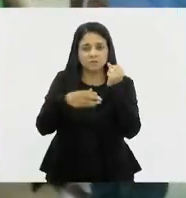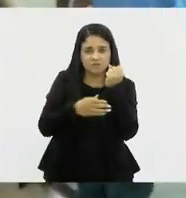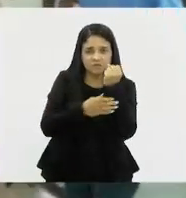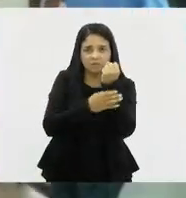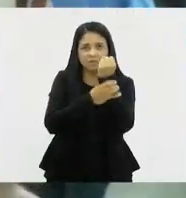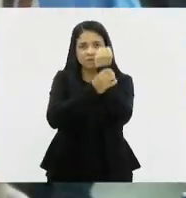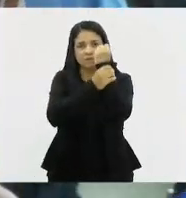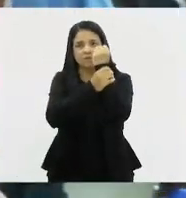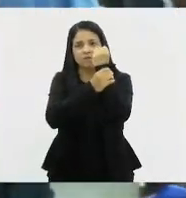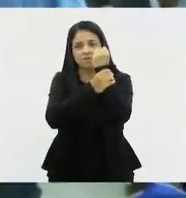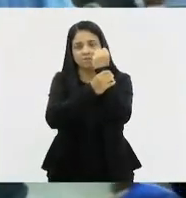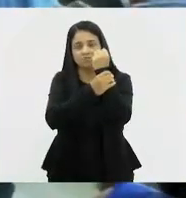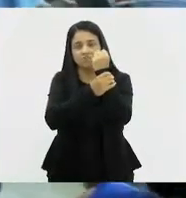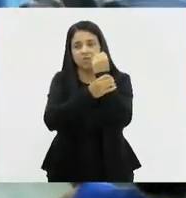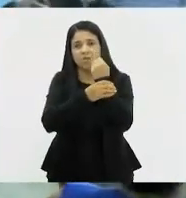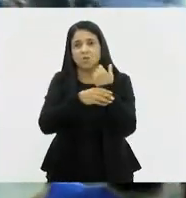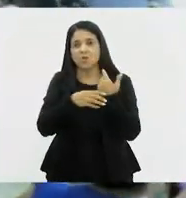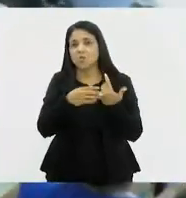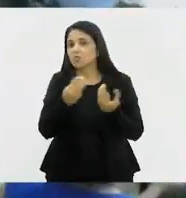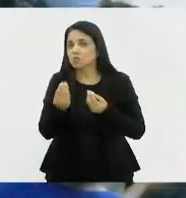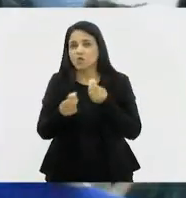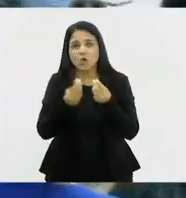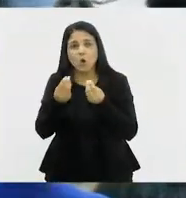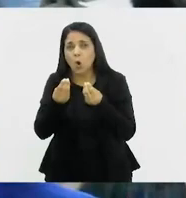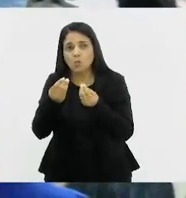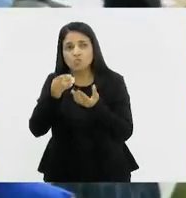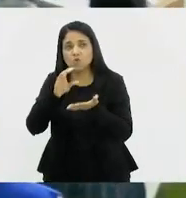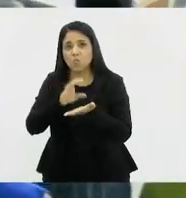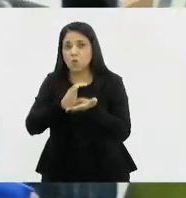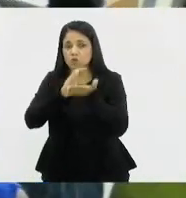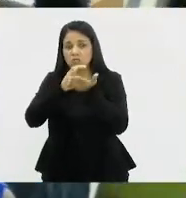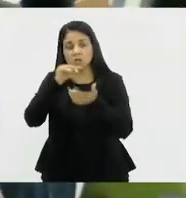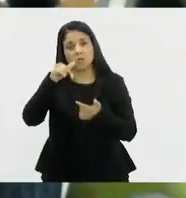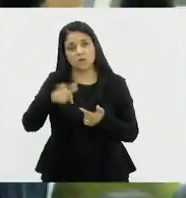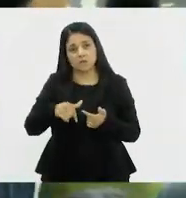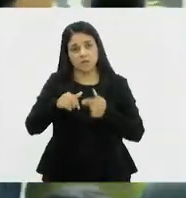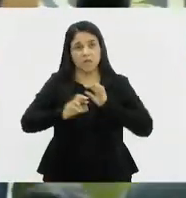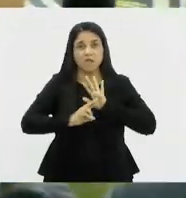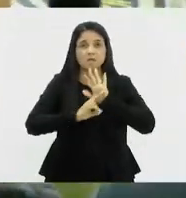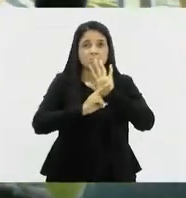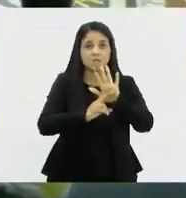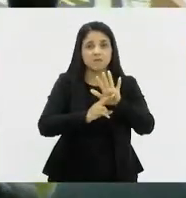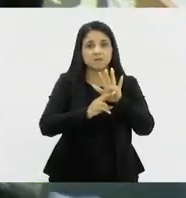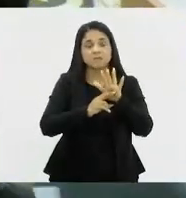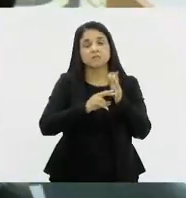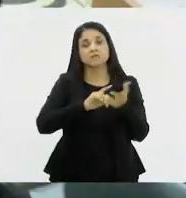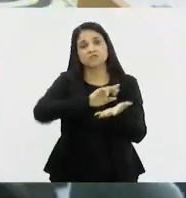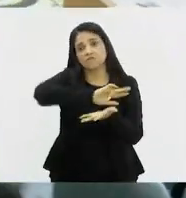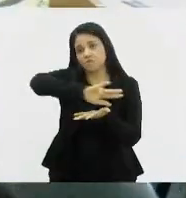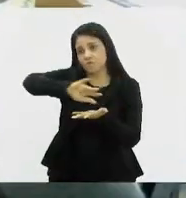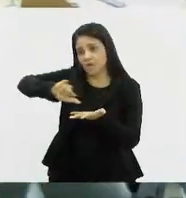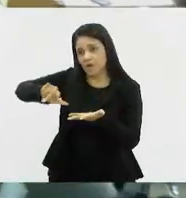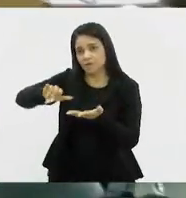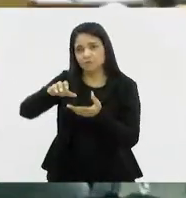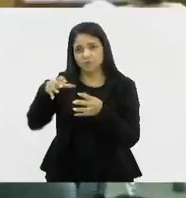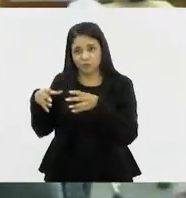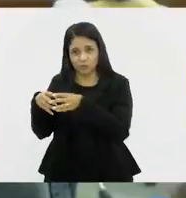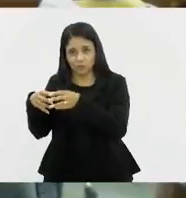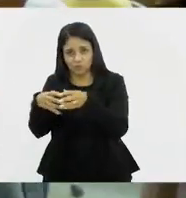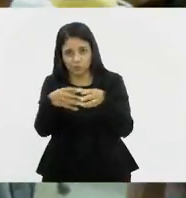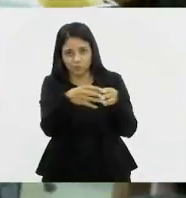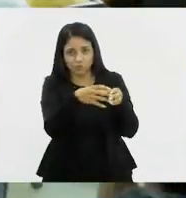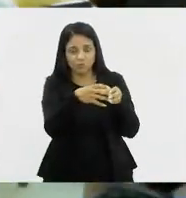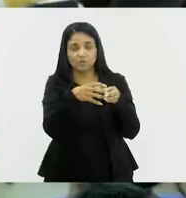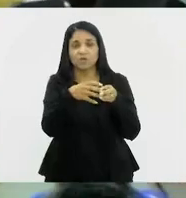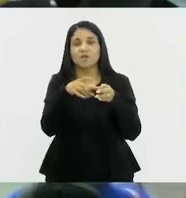não sei como estão os conselhos de segurança por aqui, que há representantes de vários grupos. E nós falamos, aí eles dizem assim,